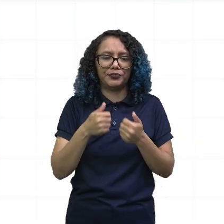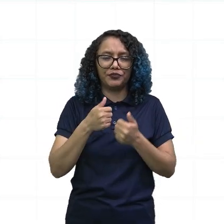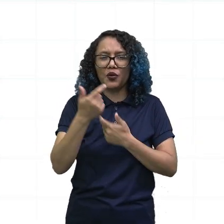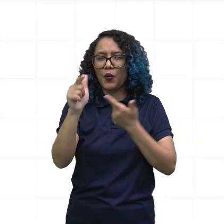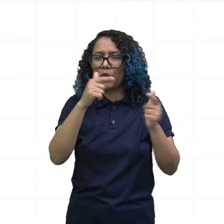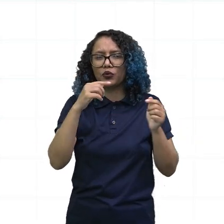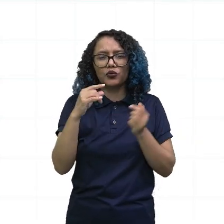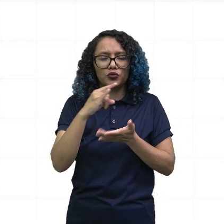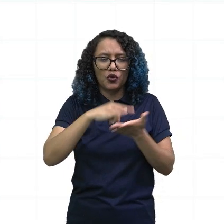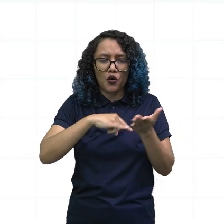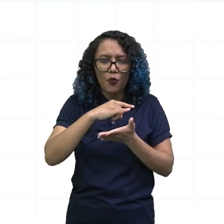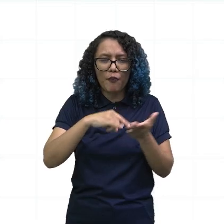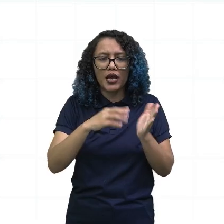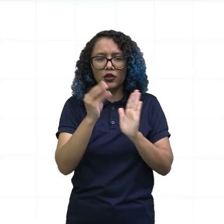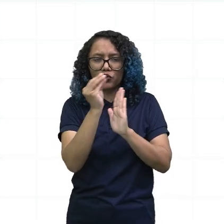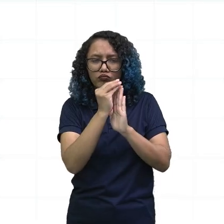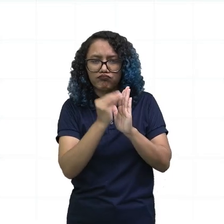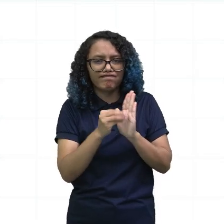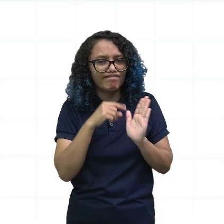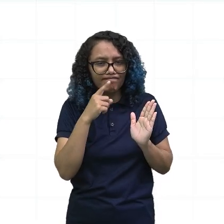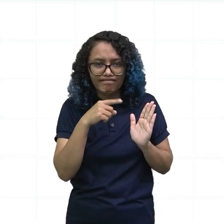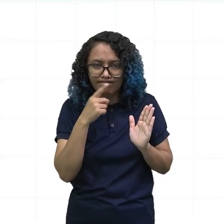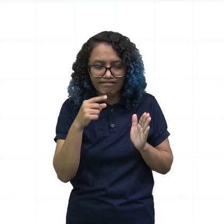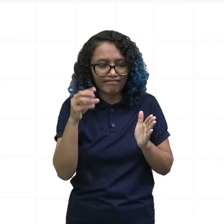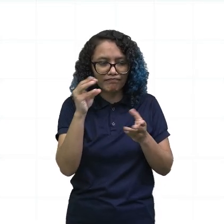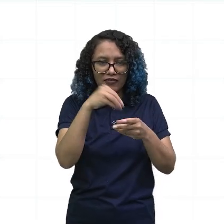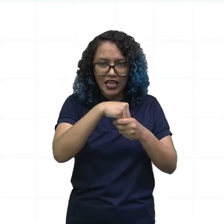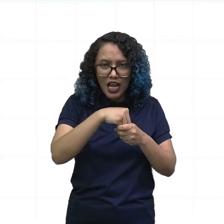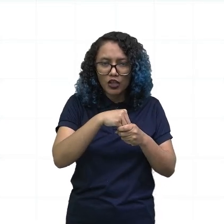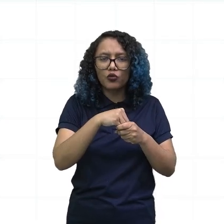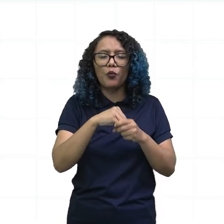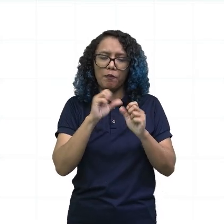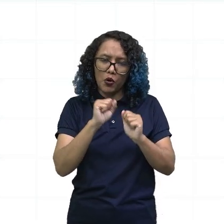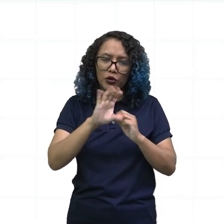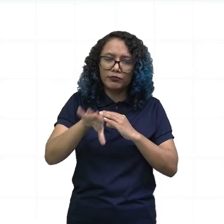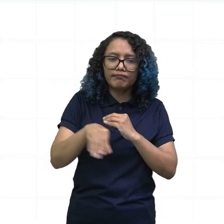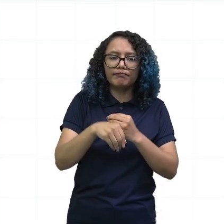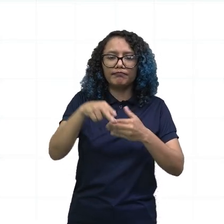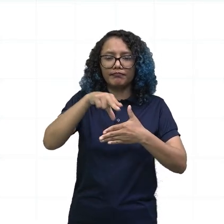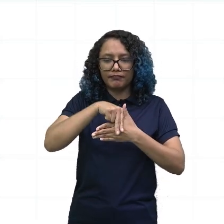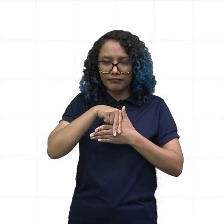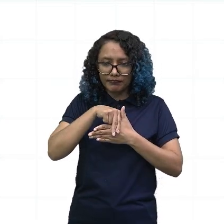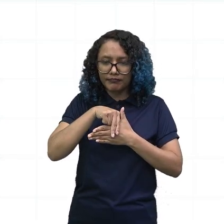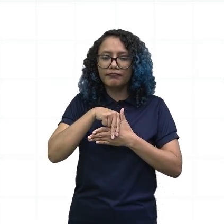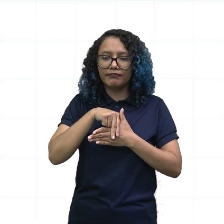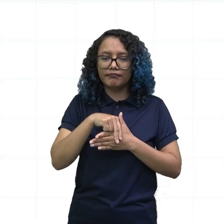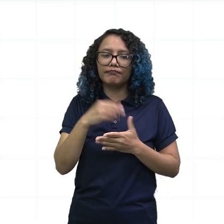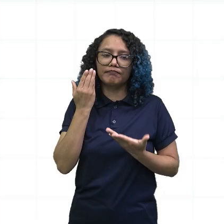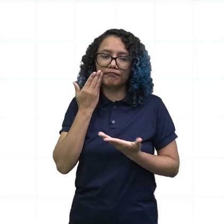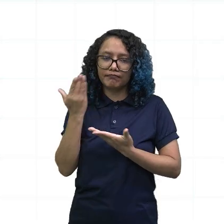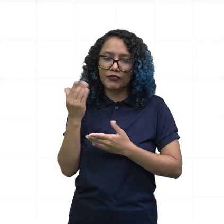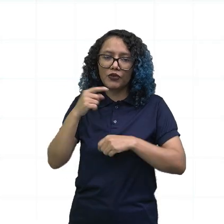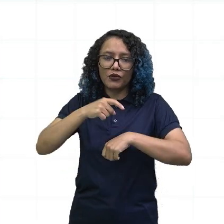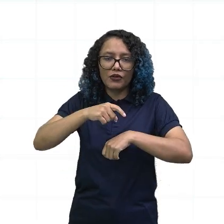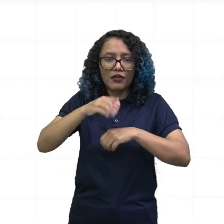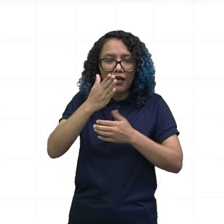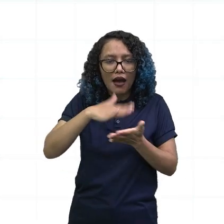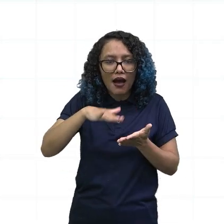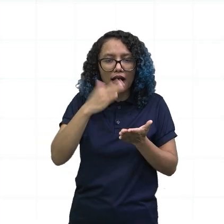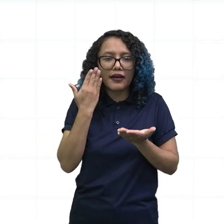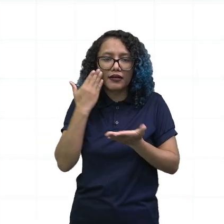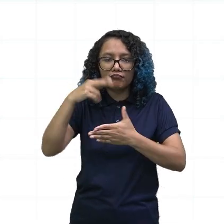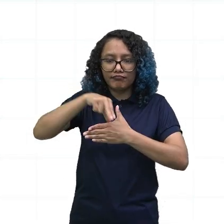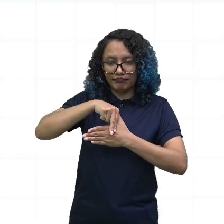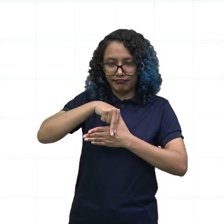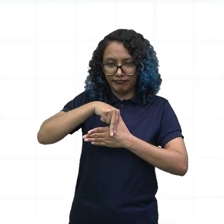que vocês não conseguiram anexar no corpo do documento, a gente coloca aí nos anexos. E